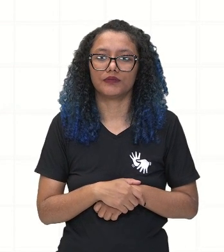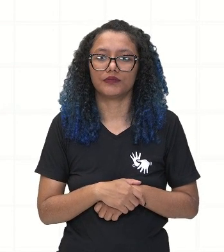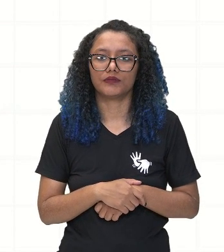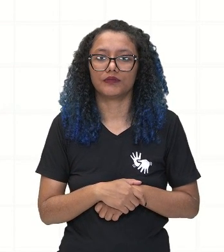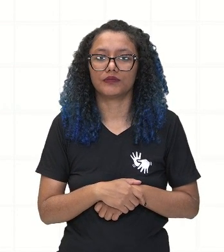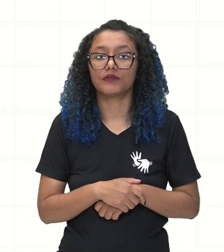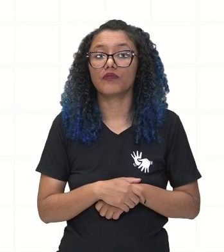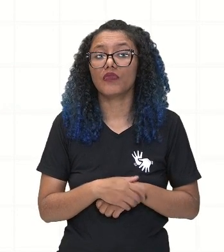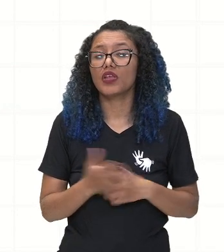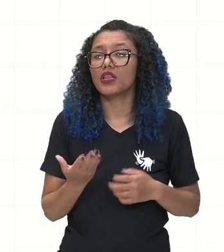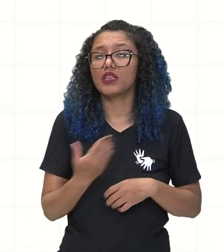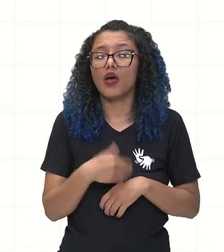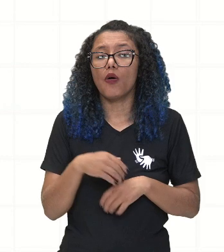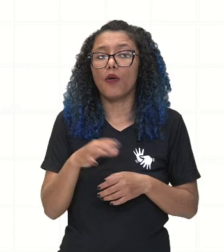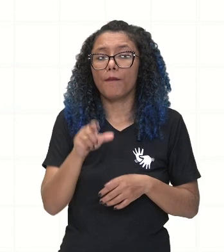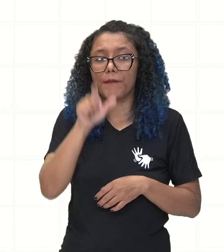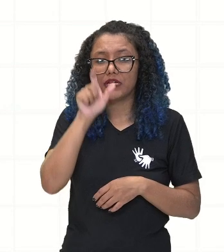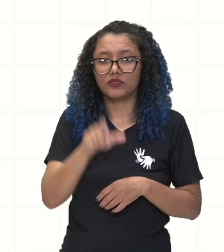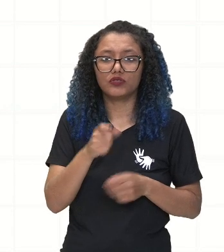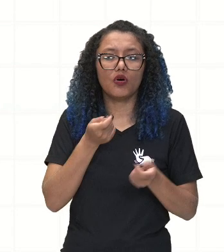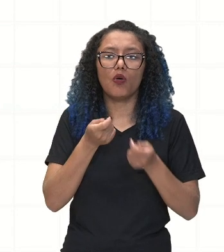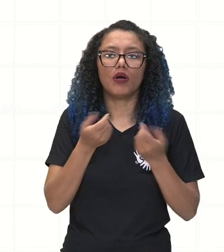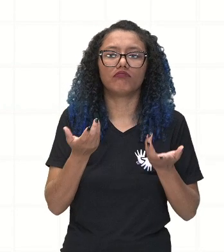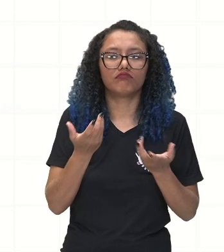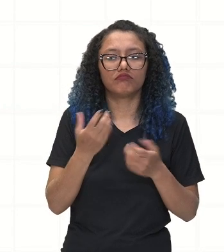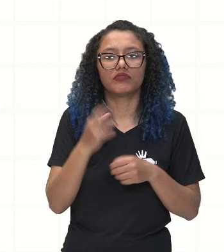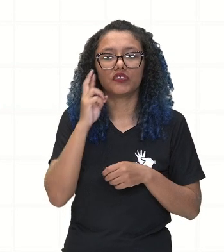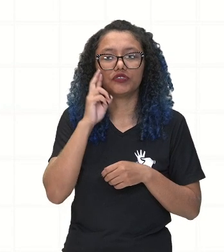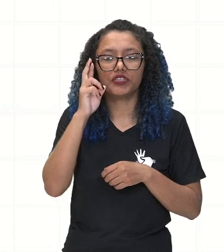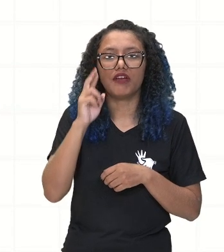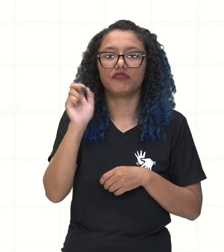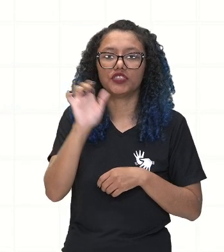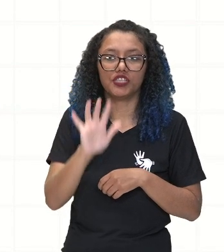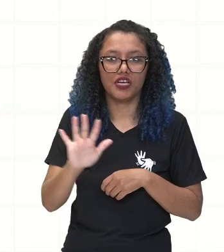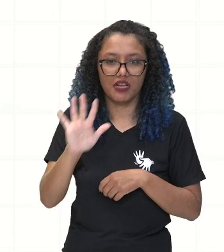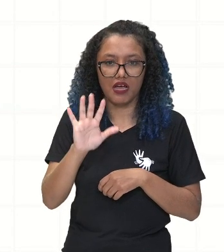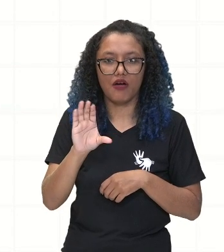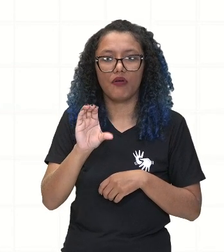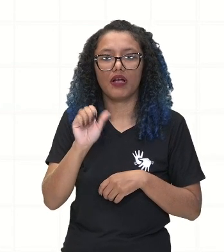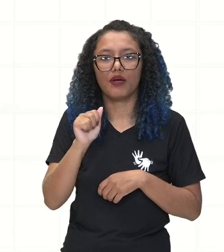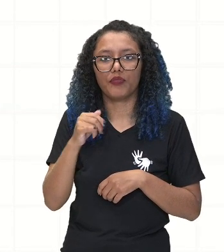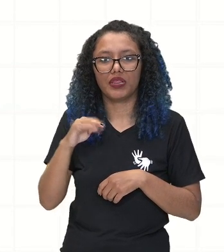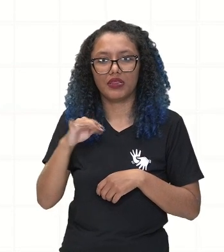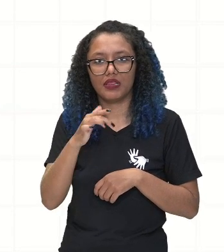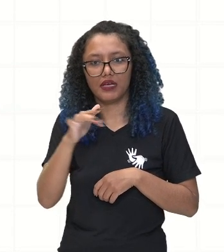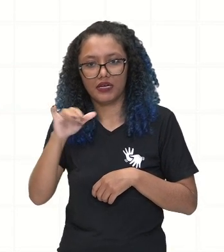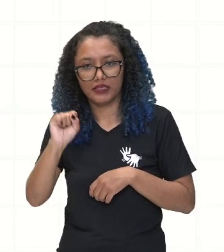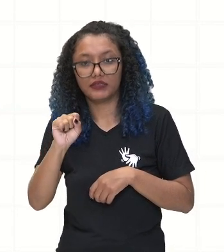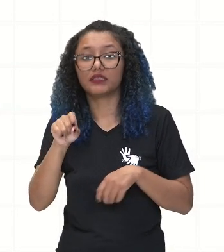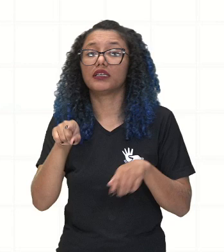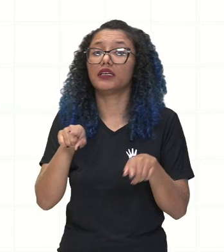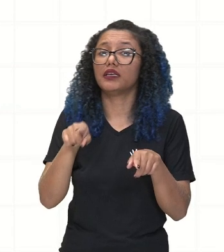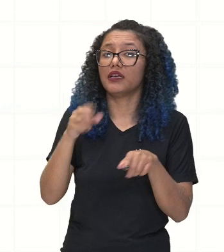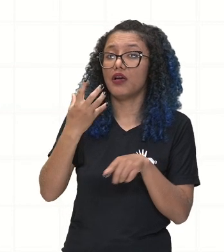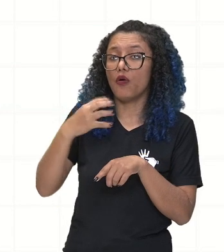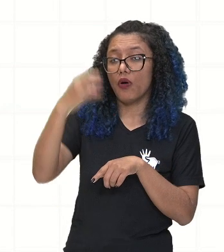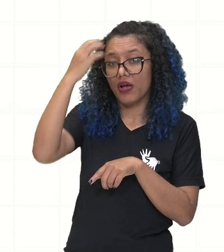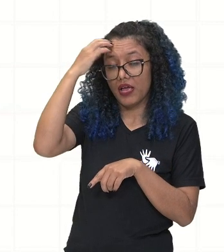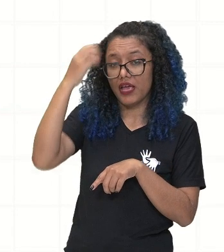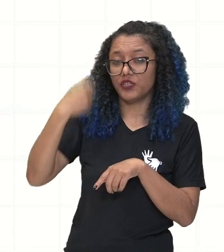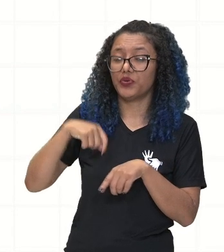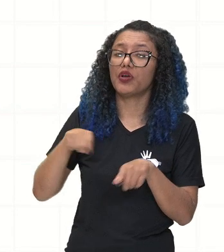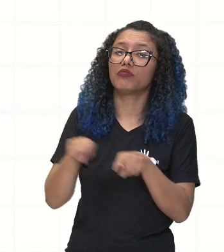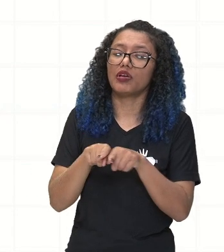capitães gerais, que eram nomeados também pela coroa espanhola. Então, observe que tanto o